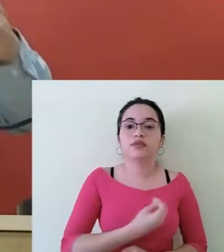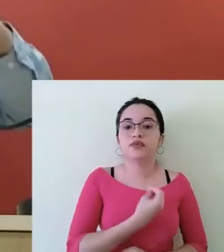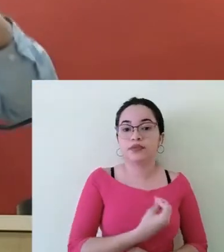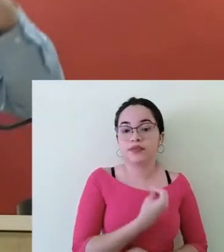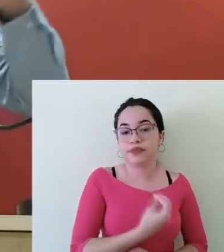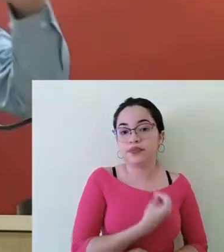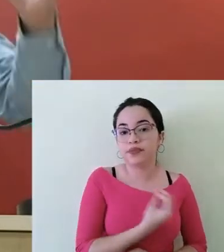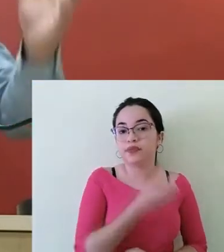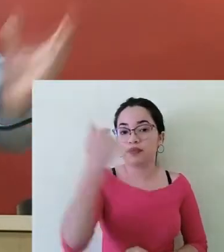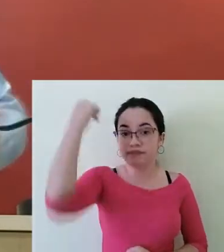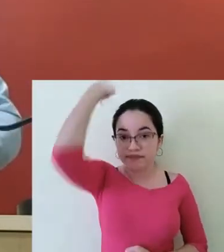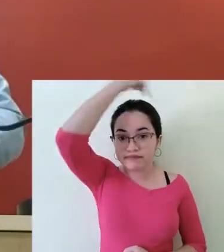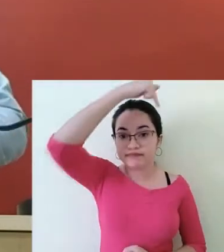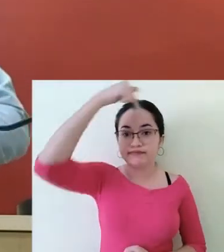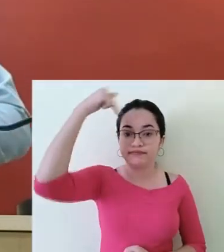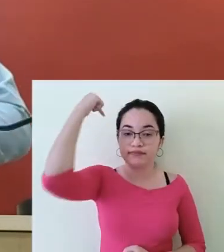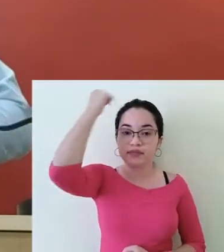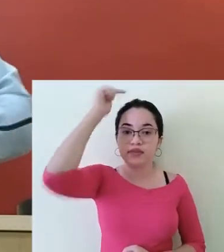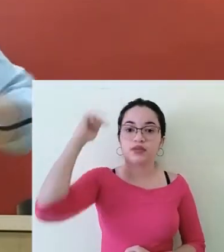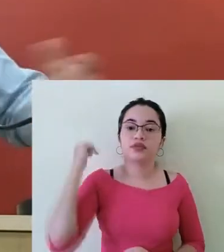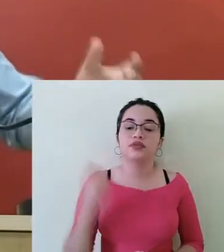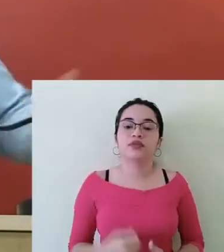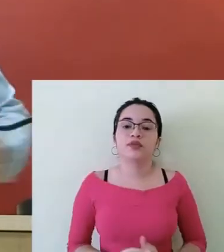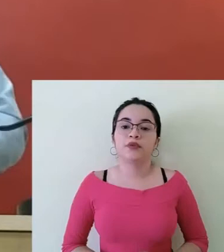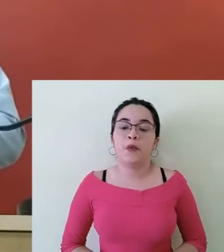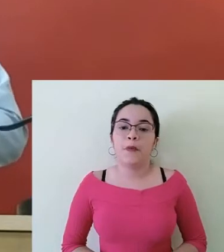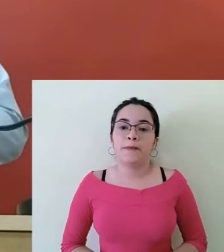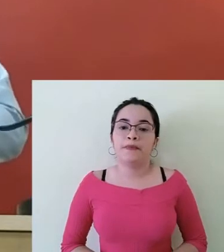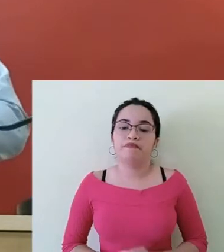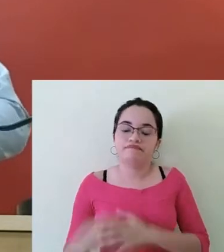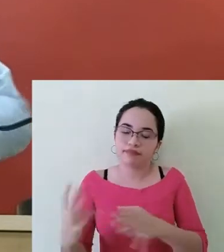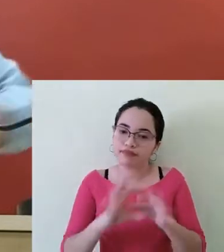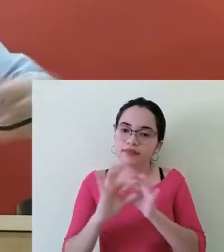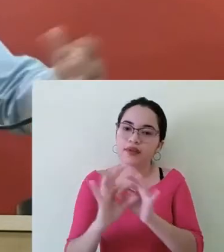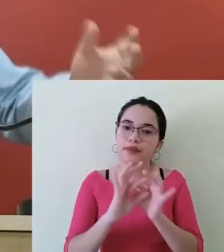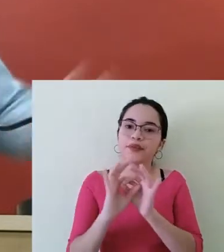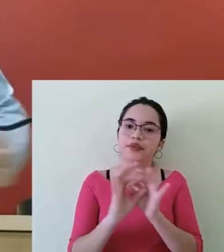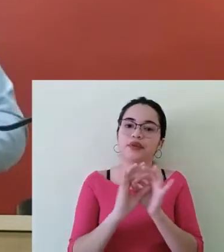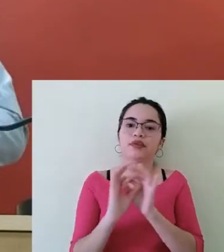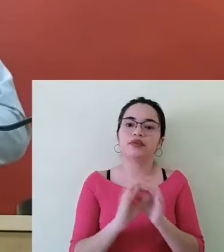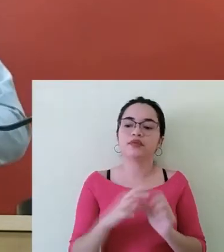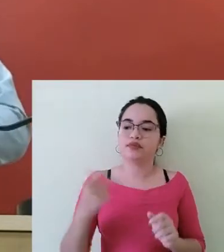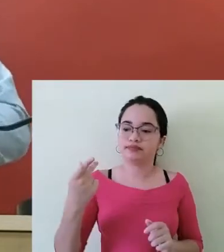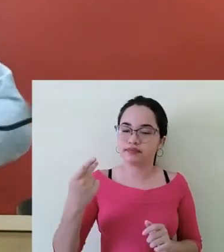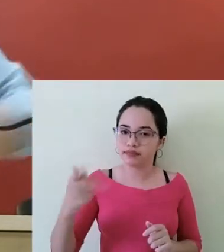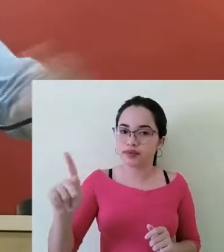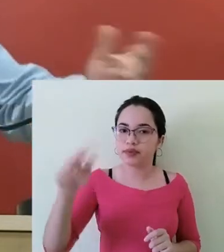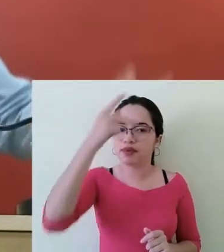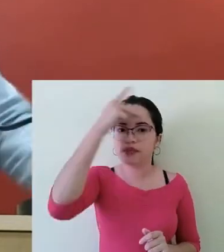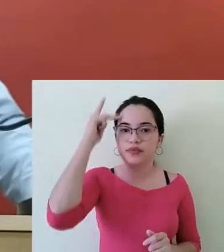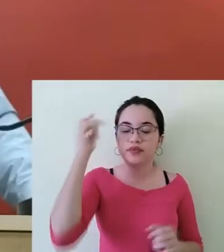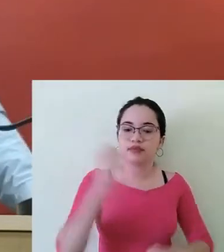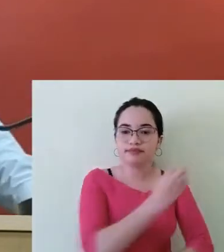para viver num estado de santidade, de harmonia, com o seu próximo,